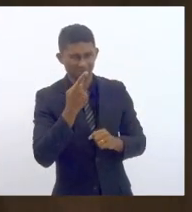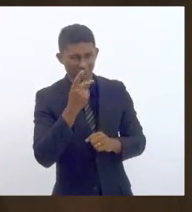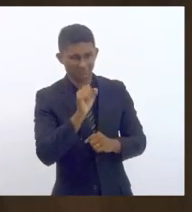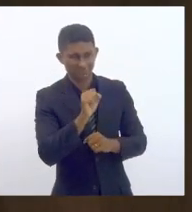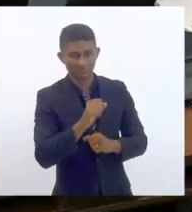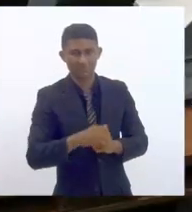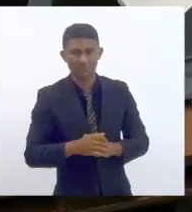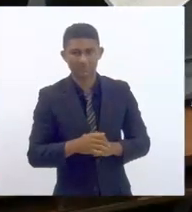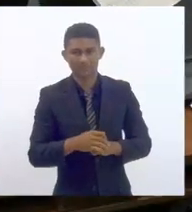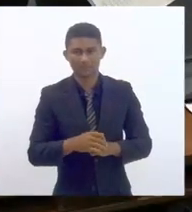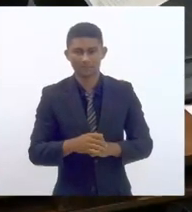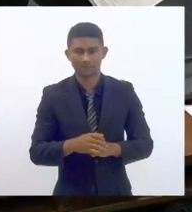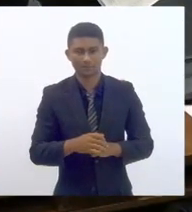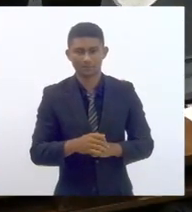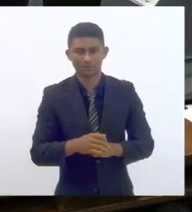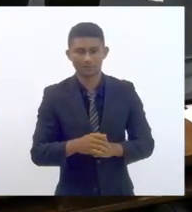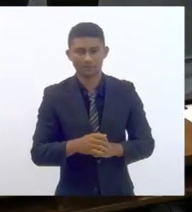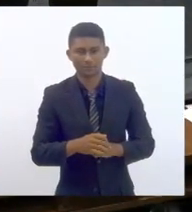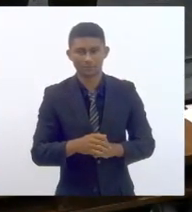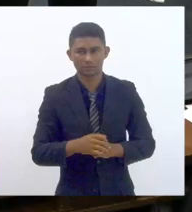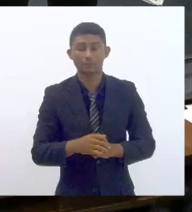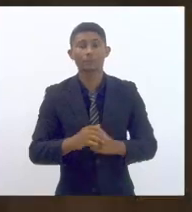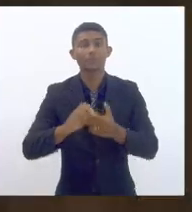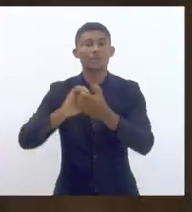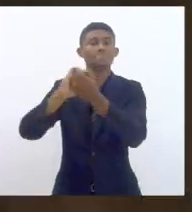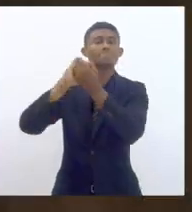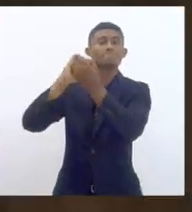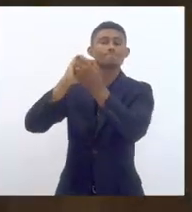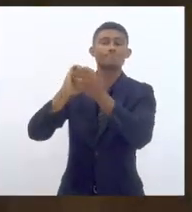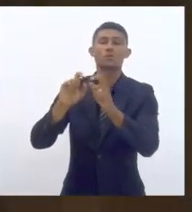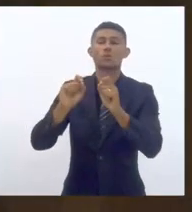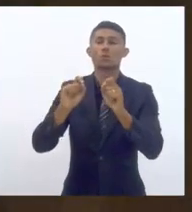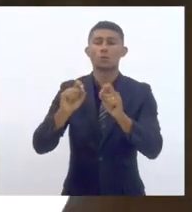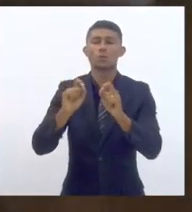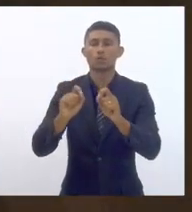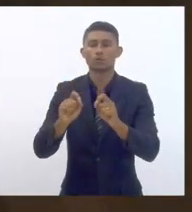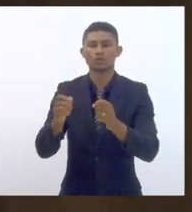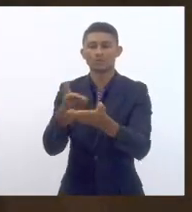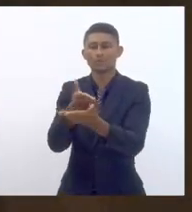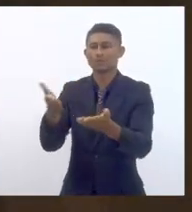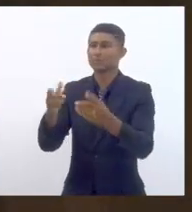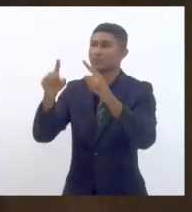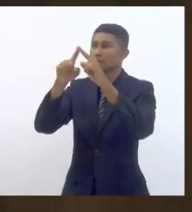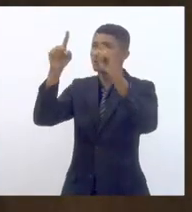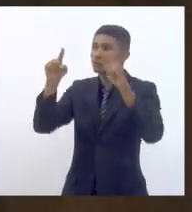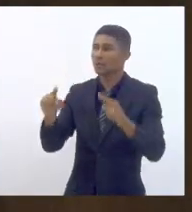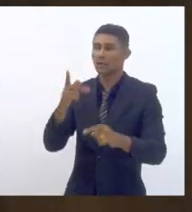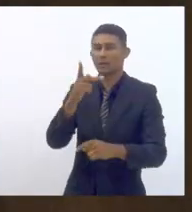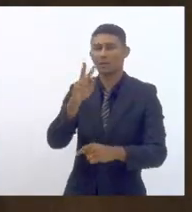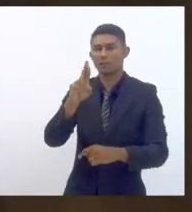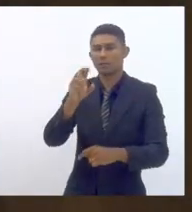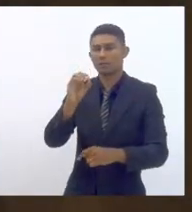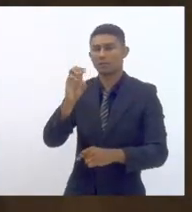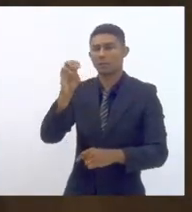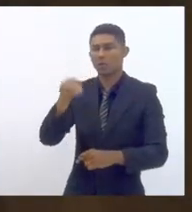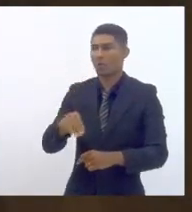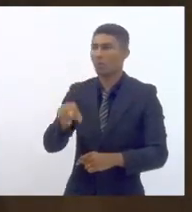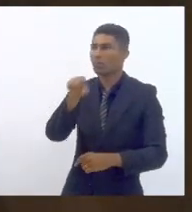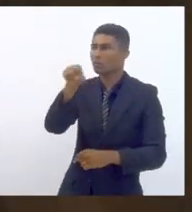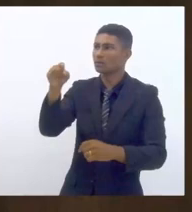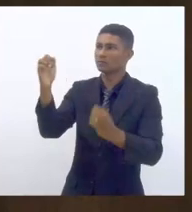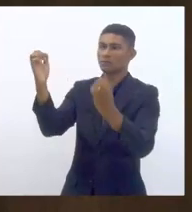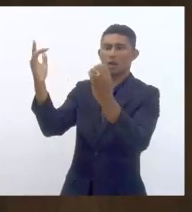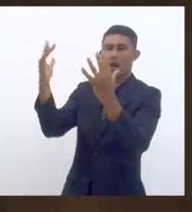Então, vai, tá bom. Já. Mas uma saudação a todos os servidores do PROCON que estão aqui hoje nas galerias da